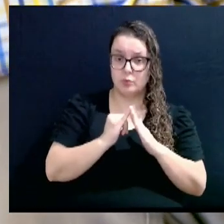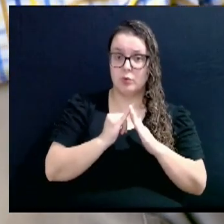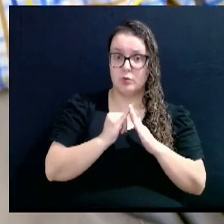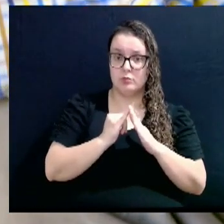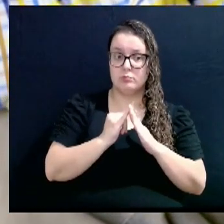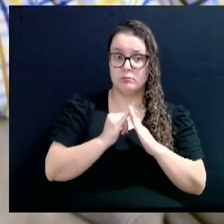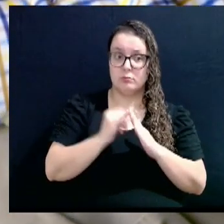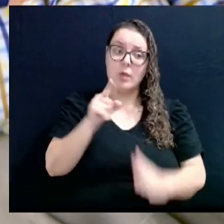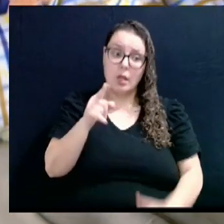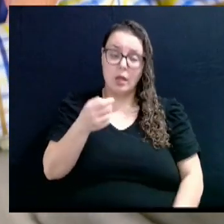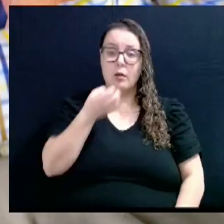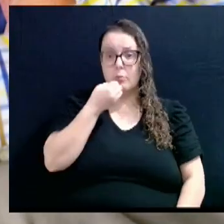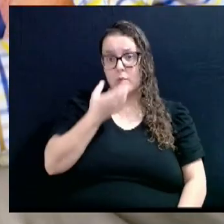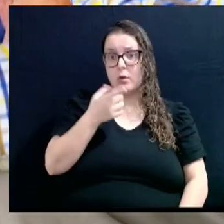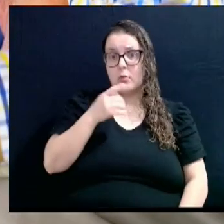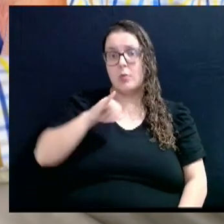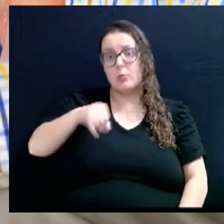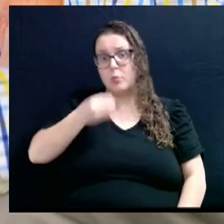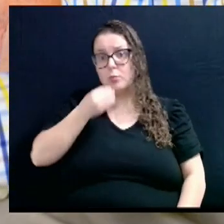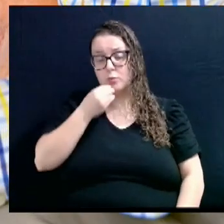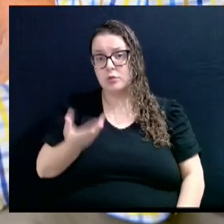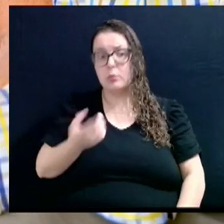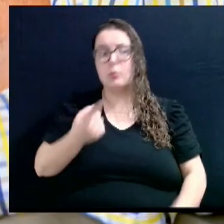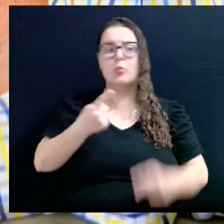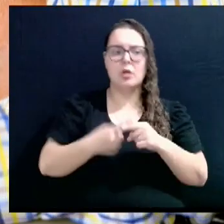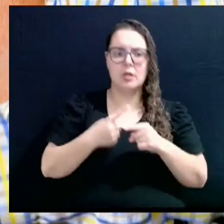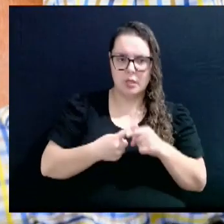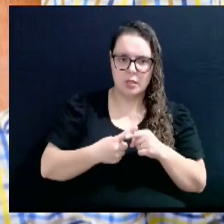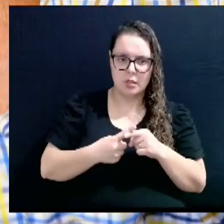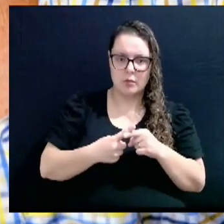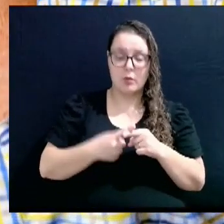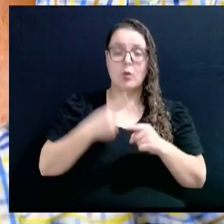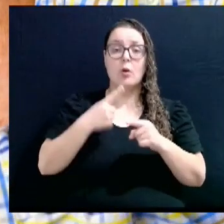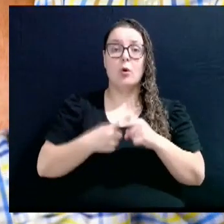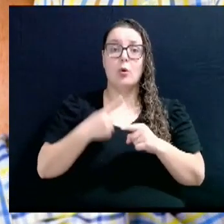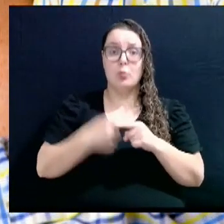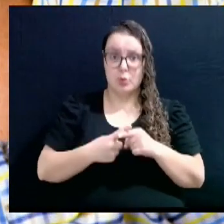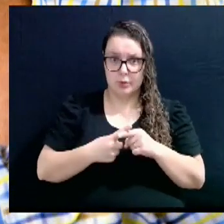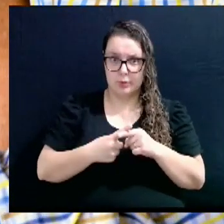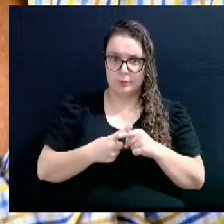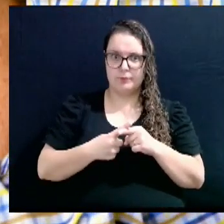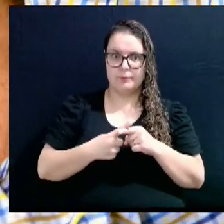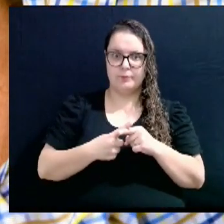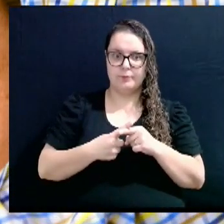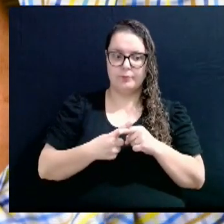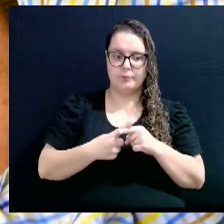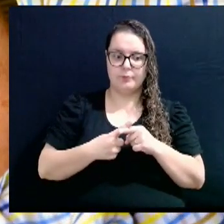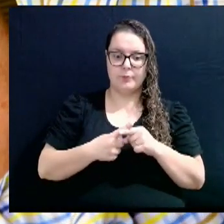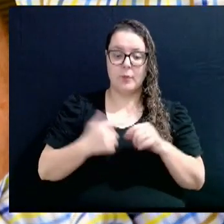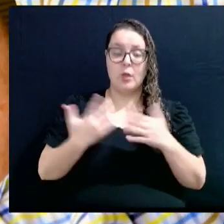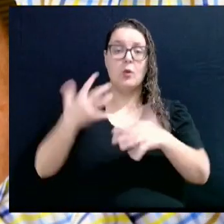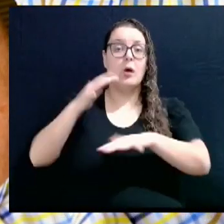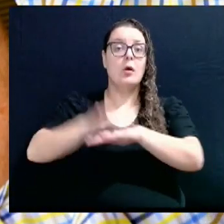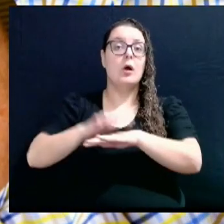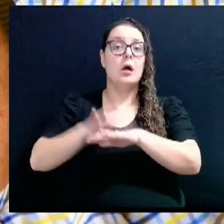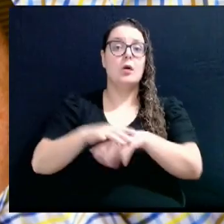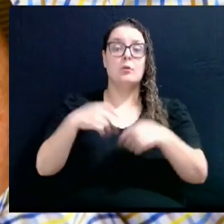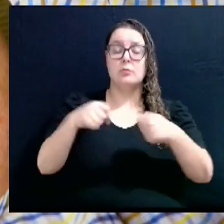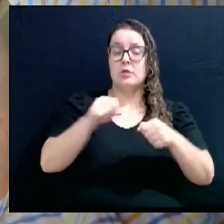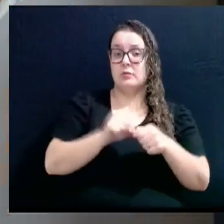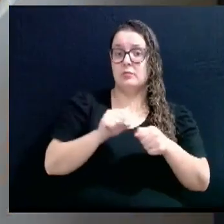boa oportunidade. Por quê? Porque, assim, qual é a conta que você deve fazer? Vamos imaginar aqui